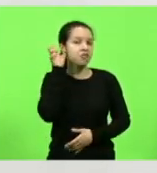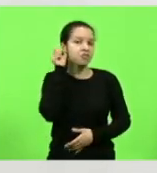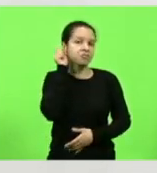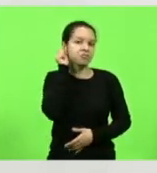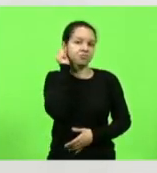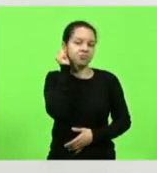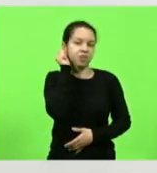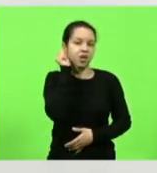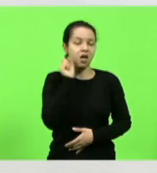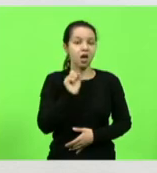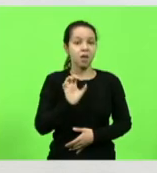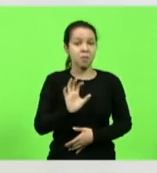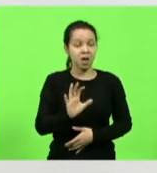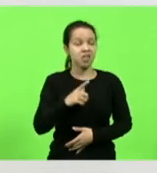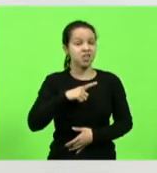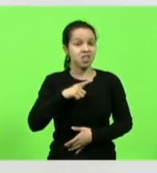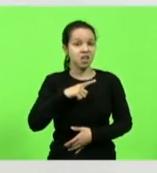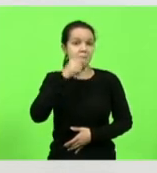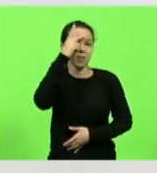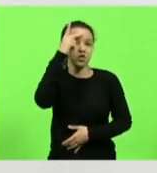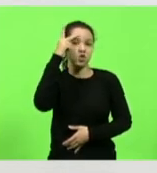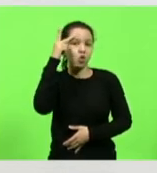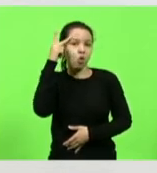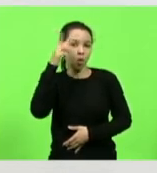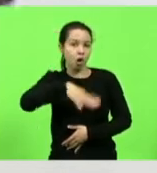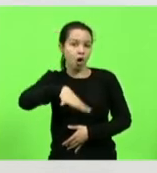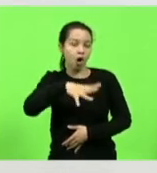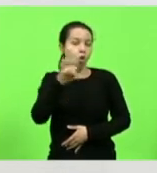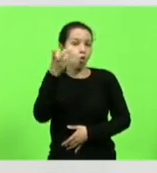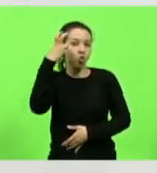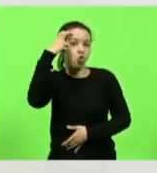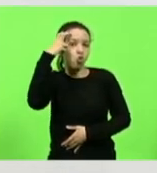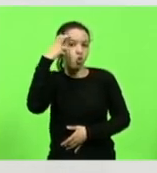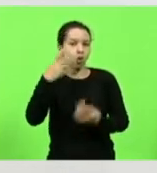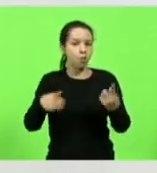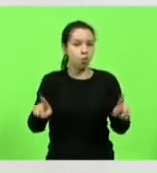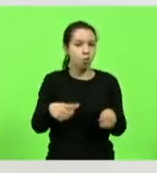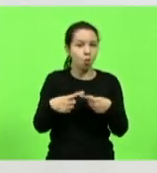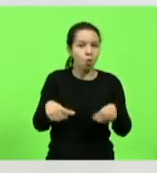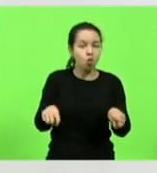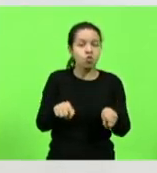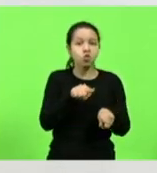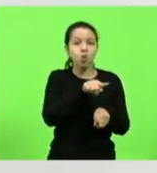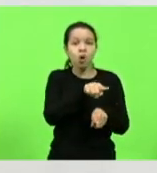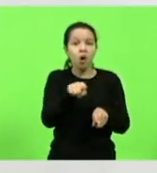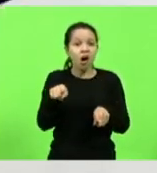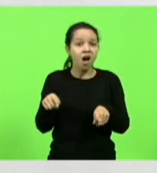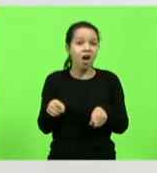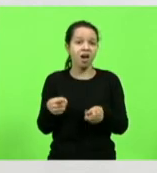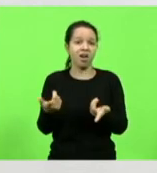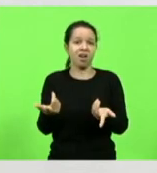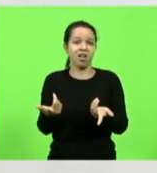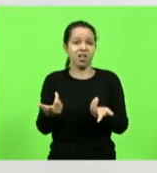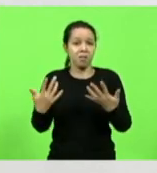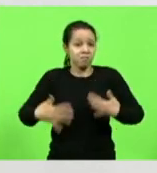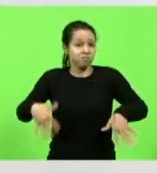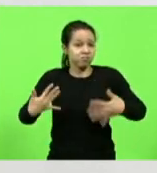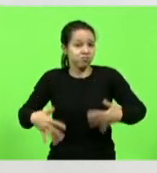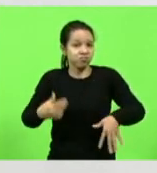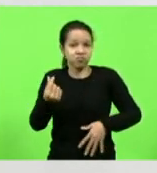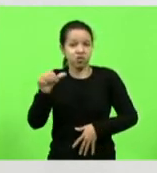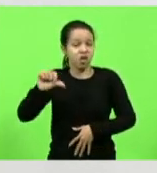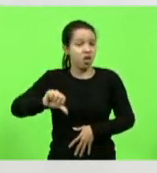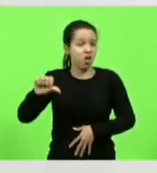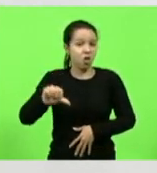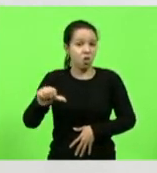Teve gente da cultura, músicos, que estão passando necessidade, que não tiveram oportunidade de